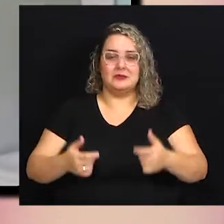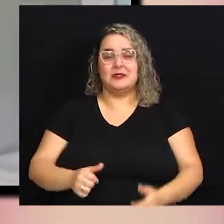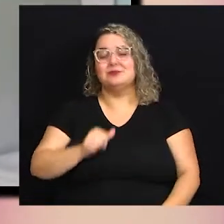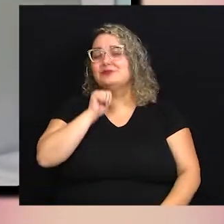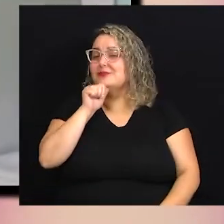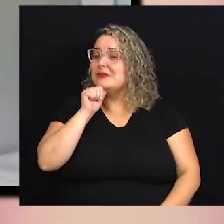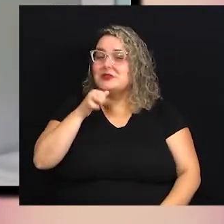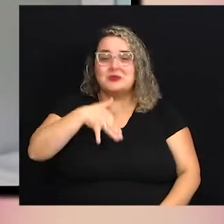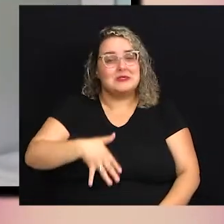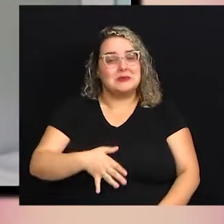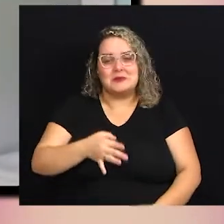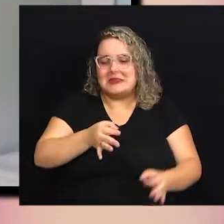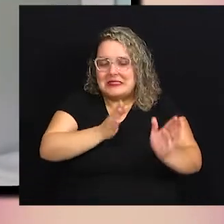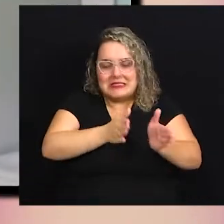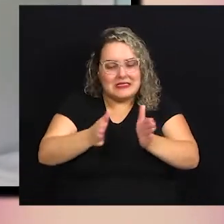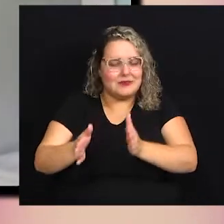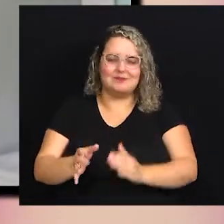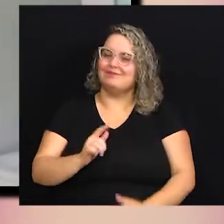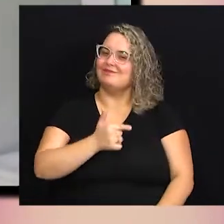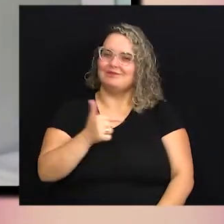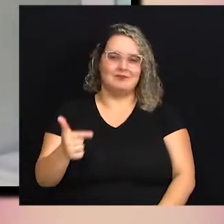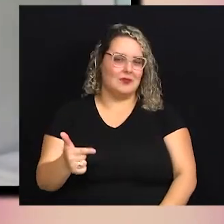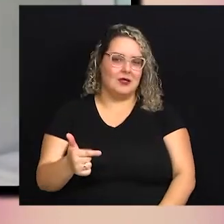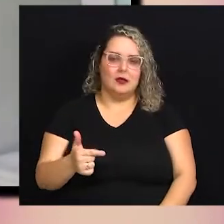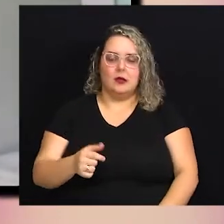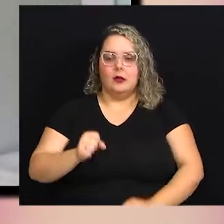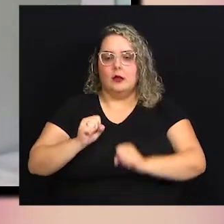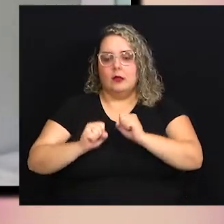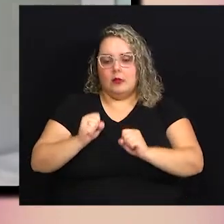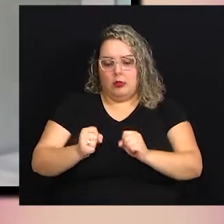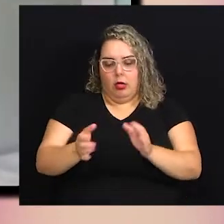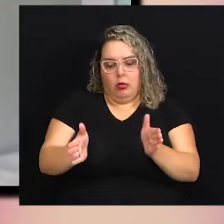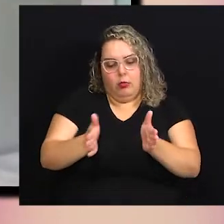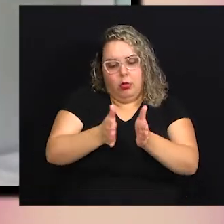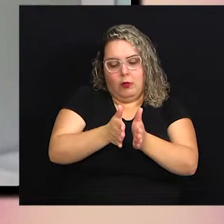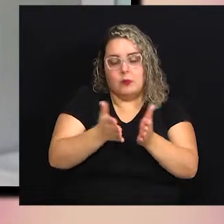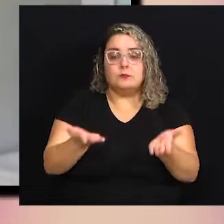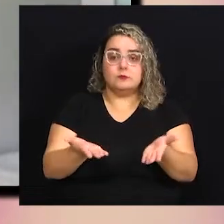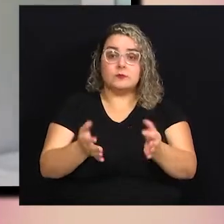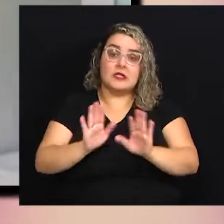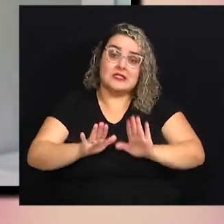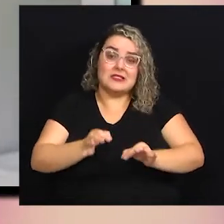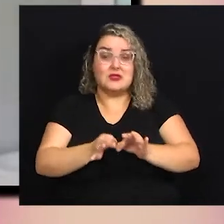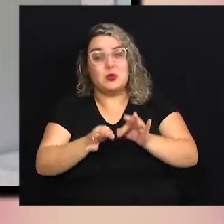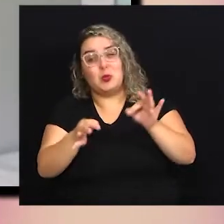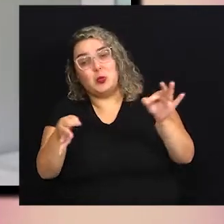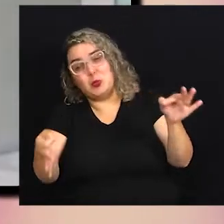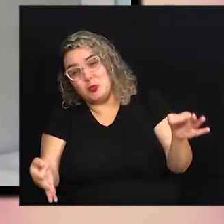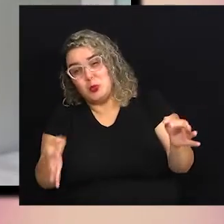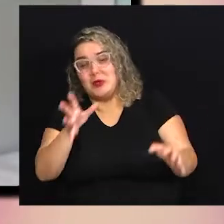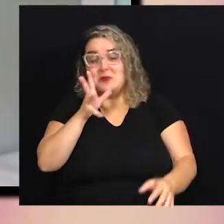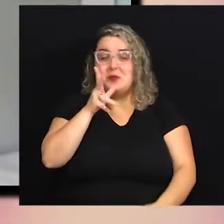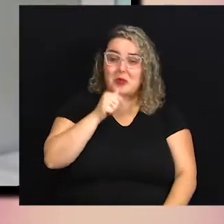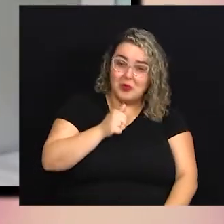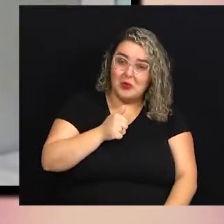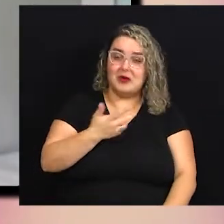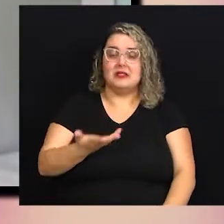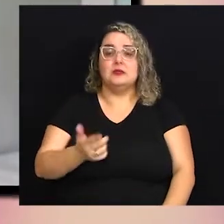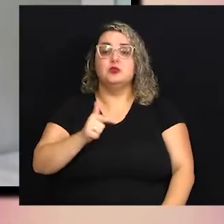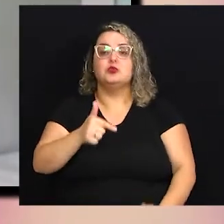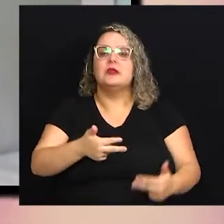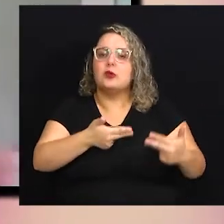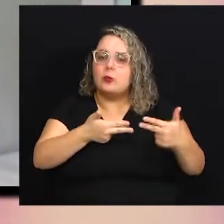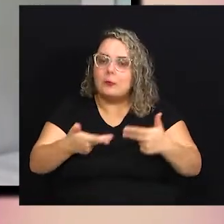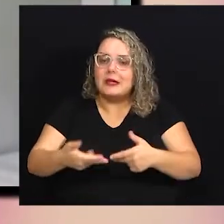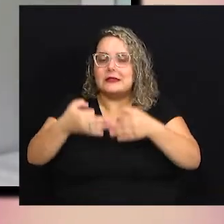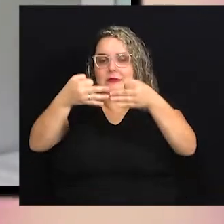as meninas, elas ciclo, em vez de ciclar mensalmente, pode ter ciclos mais curtos, ciclos mais longos, então não tem